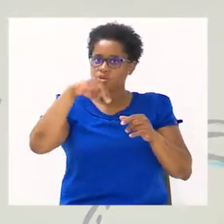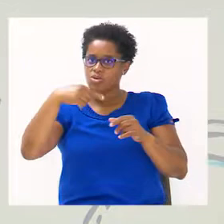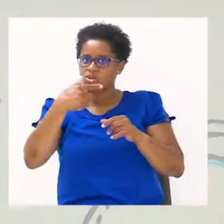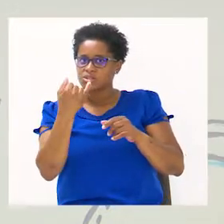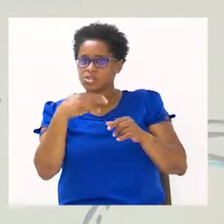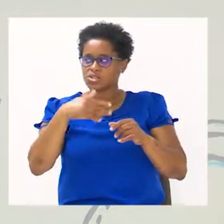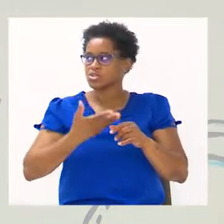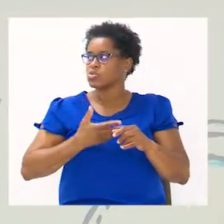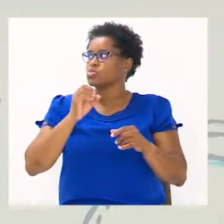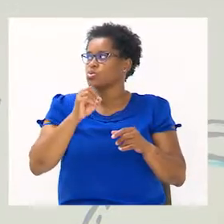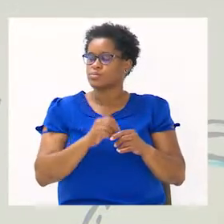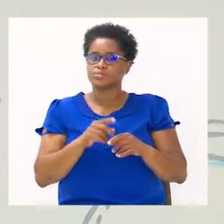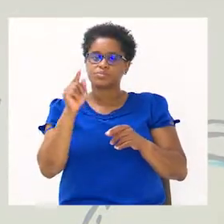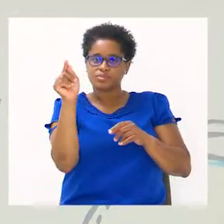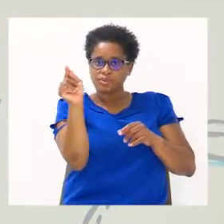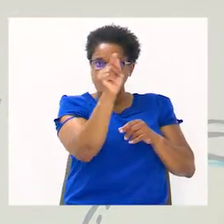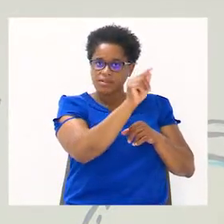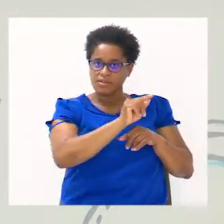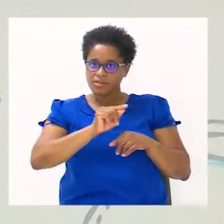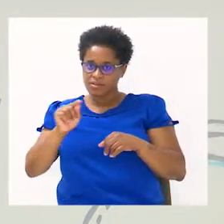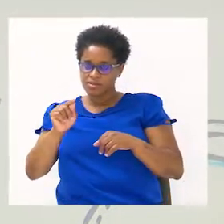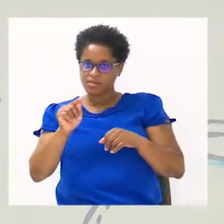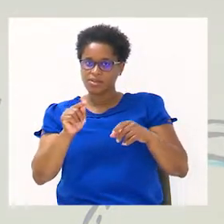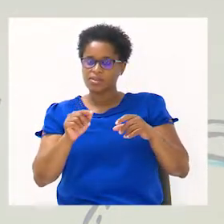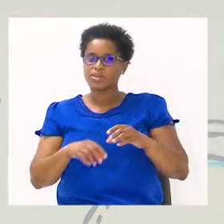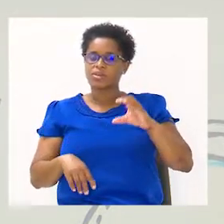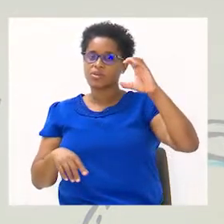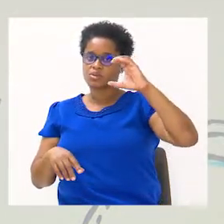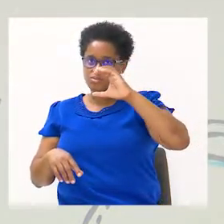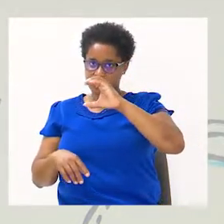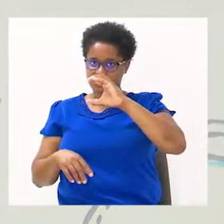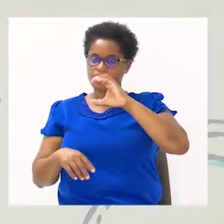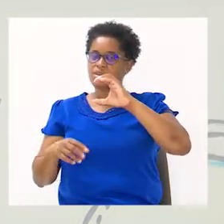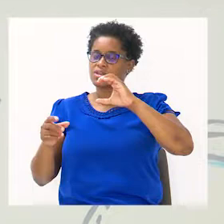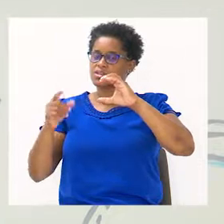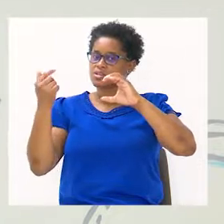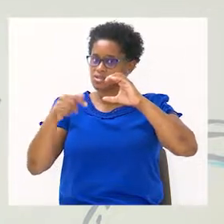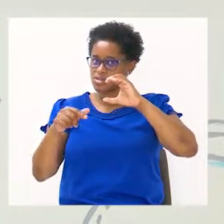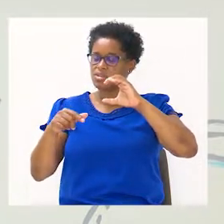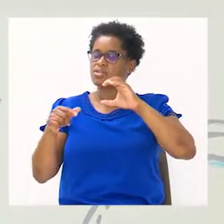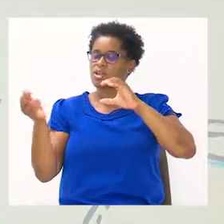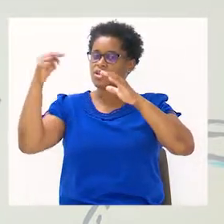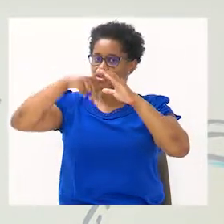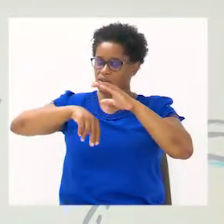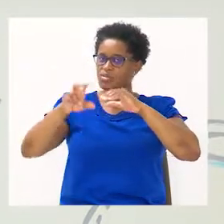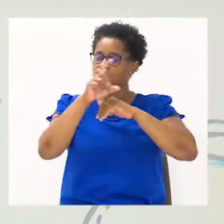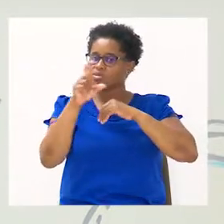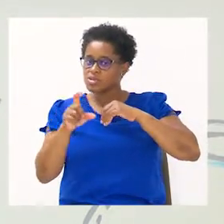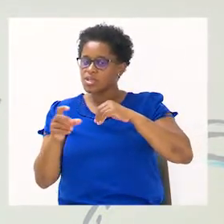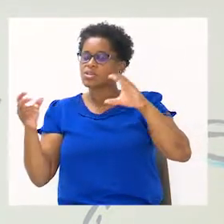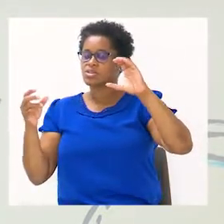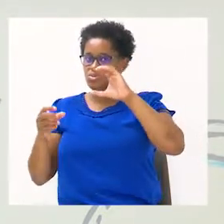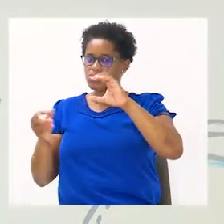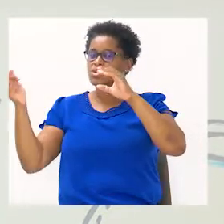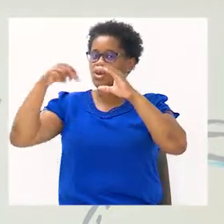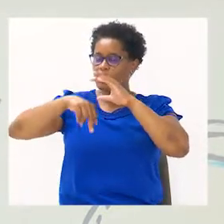N está contido no conjunto Z, que está contido no conjunto Q, como podem observar aqui no diagrama.